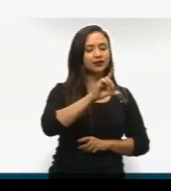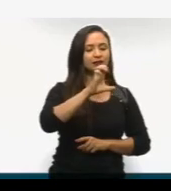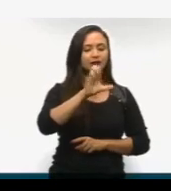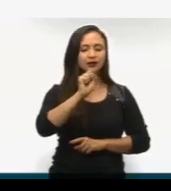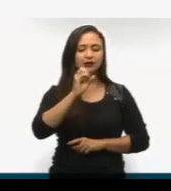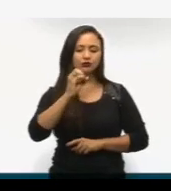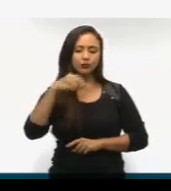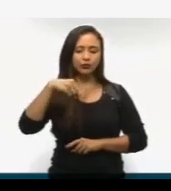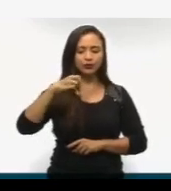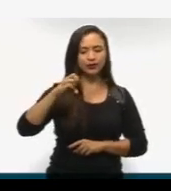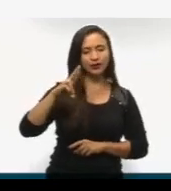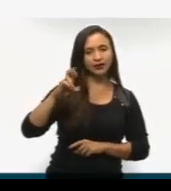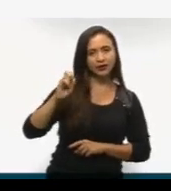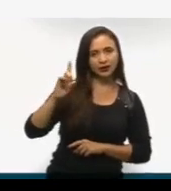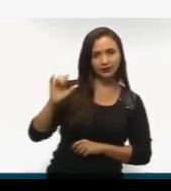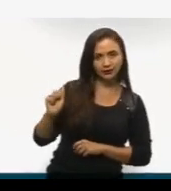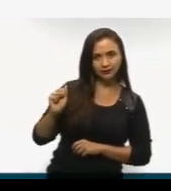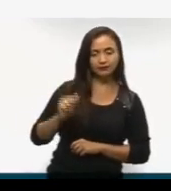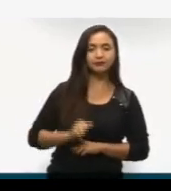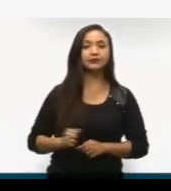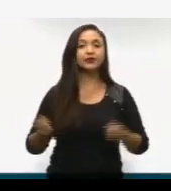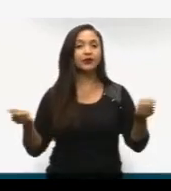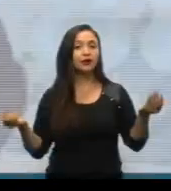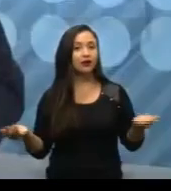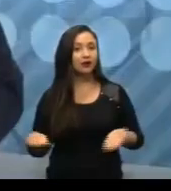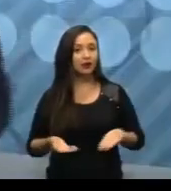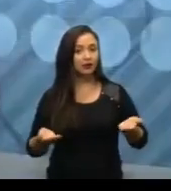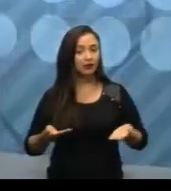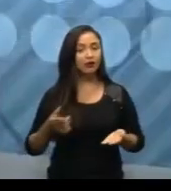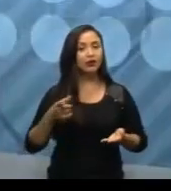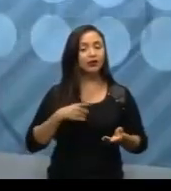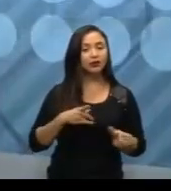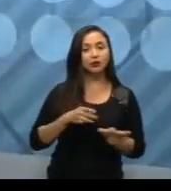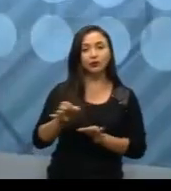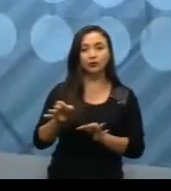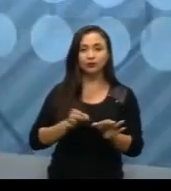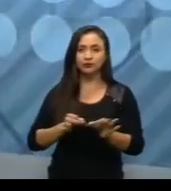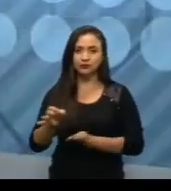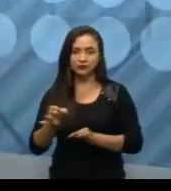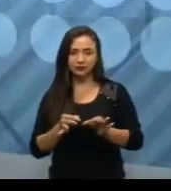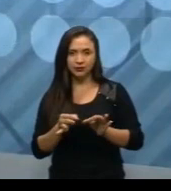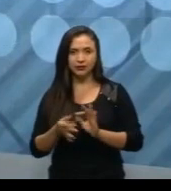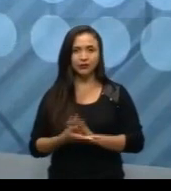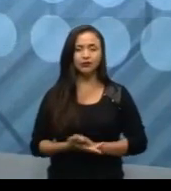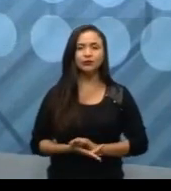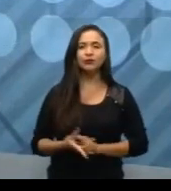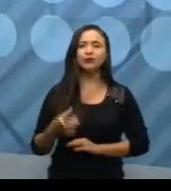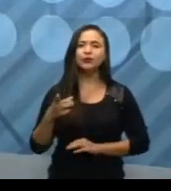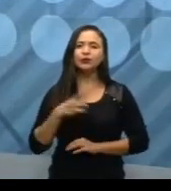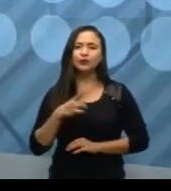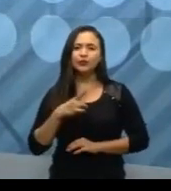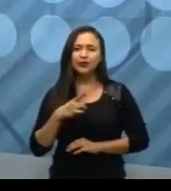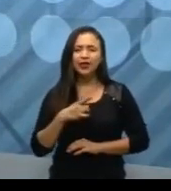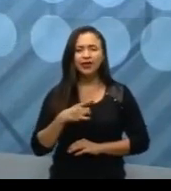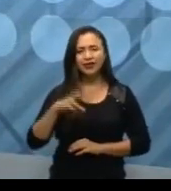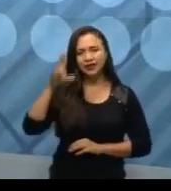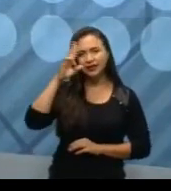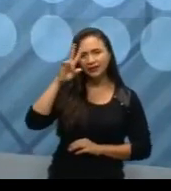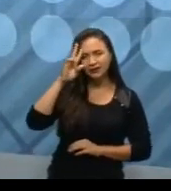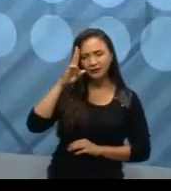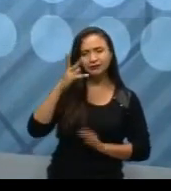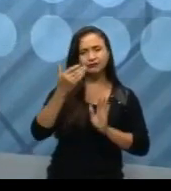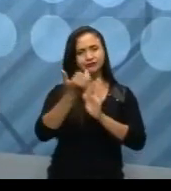ok? Então, agora a gente vai para um orçamento, a gente vai pegar aquela casinha, o professor estipulou